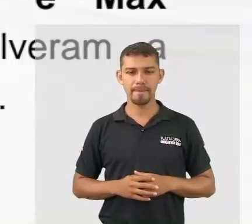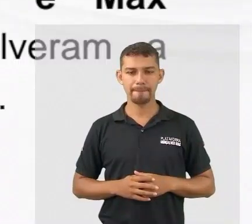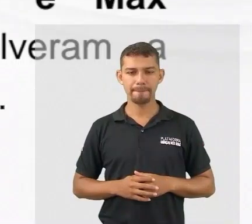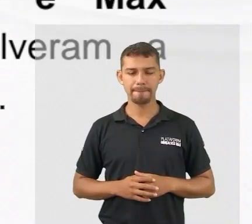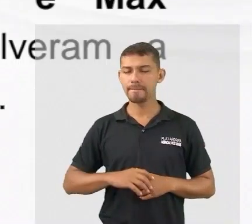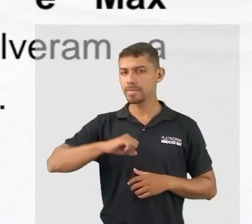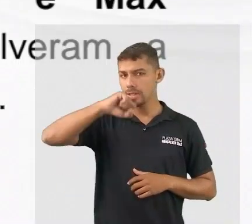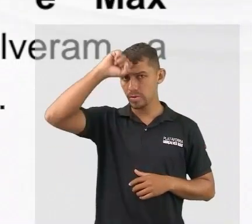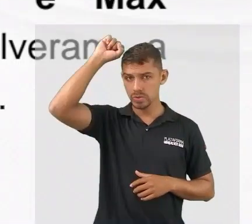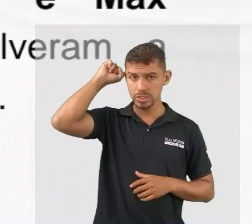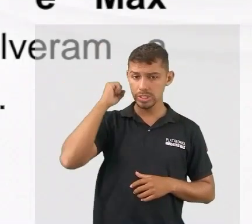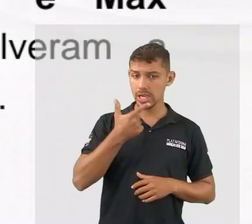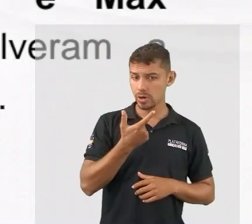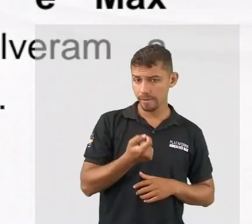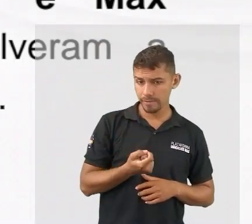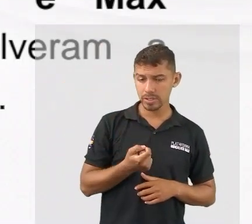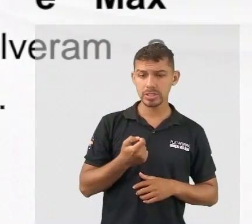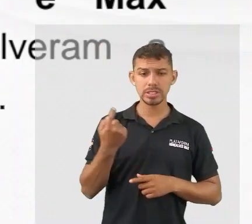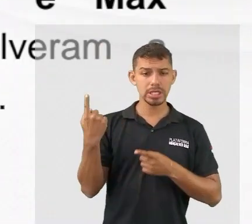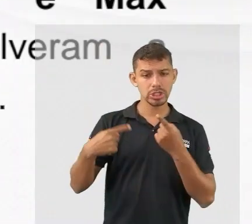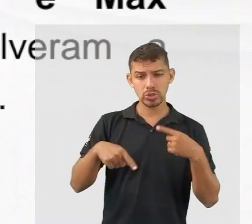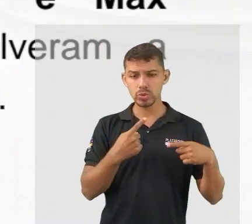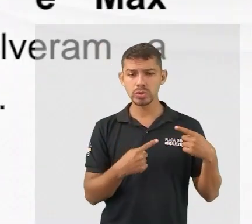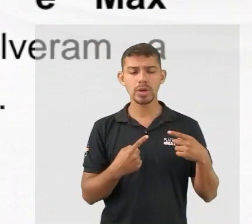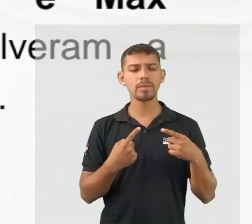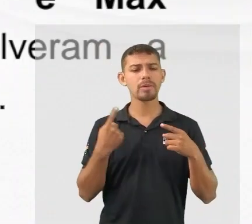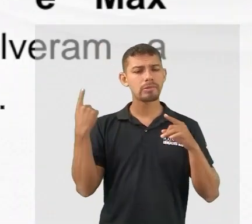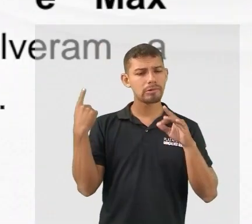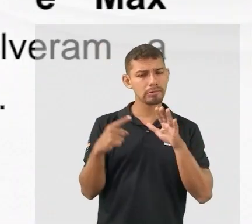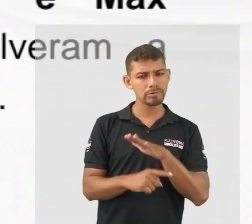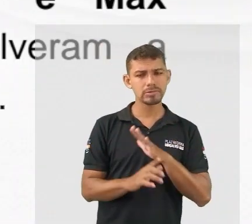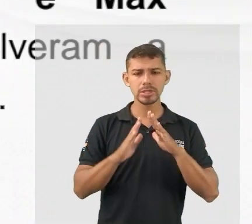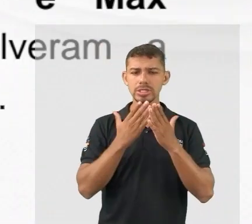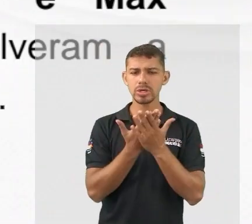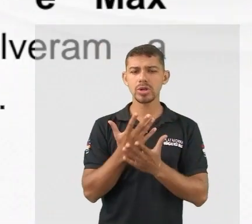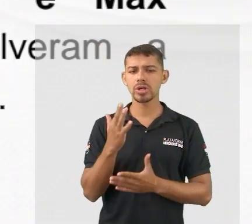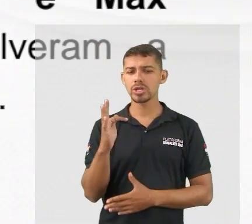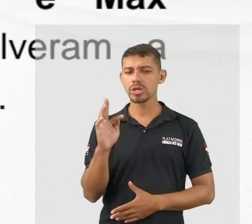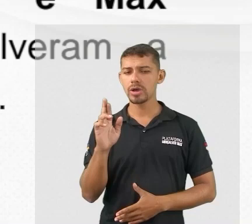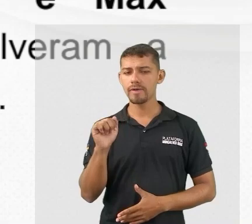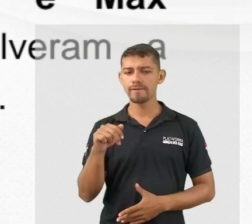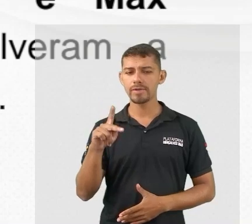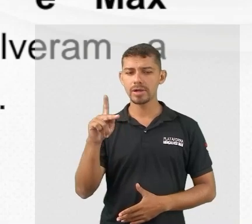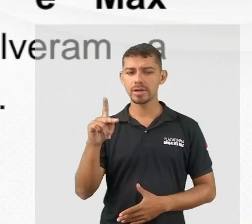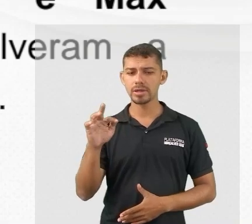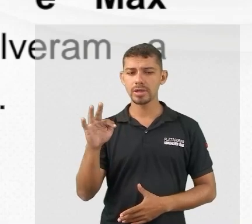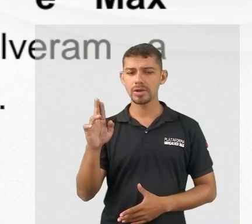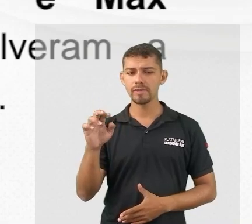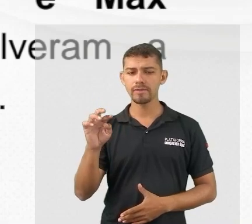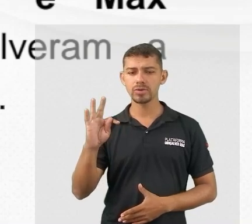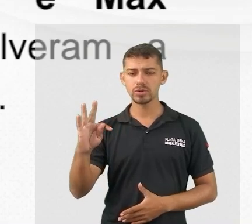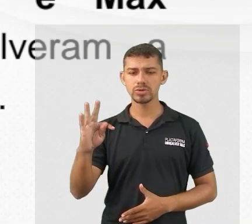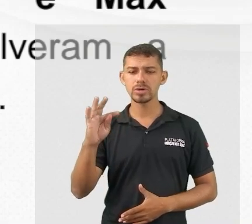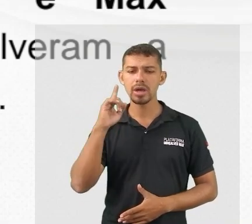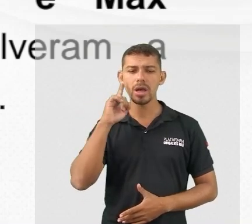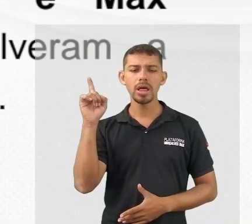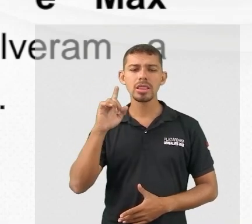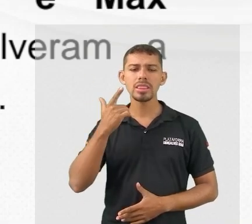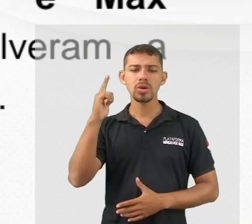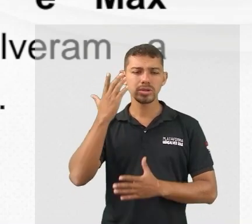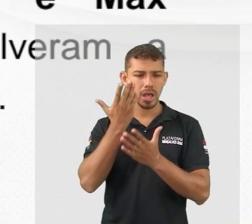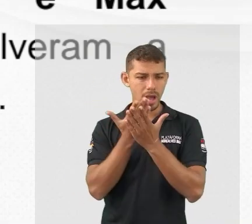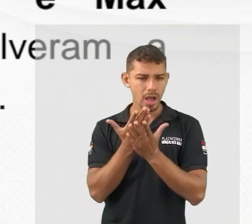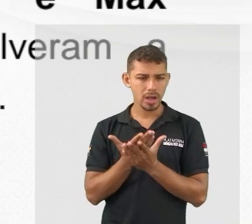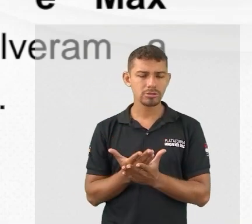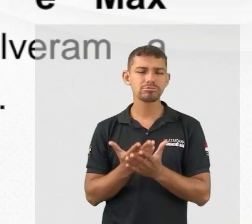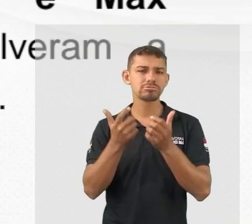No século XX, essa discussão foi aprofundada pela Escola de Frankfurt, tá? Já falamos disso em outra aula, né?